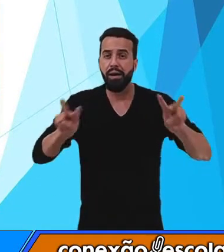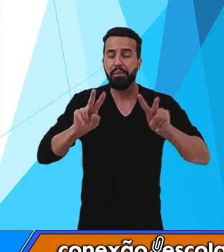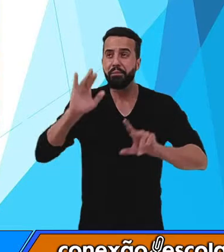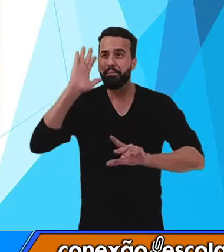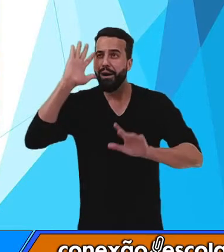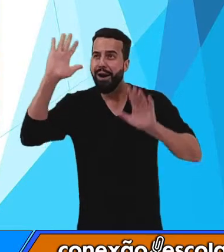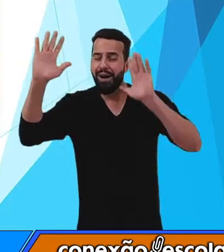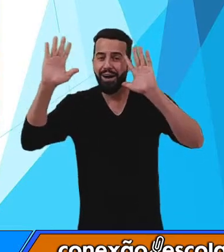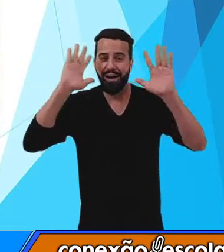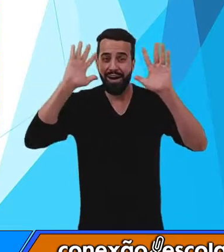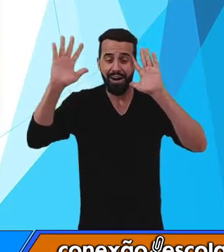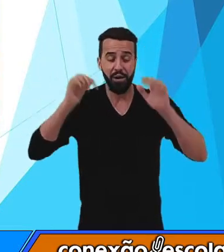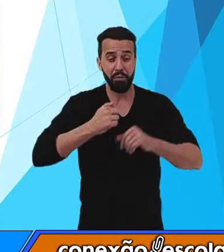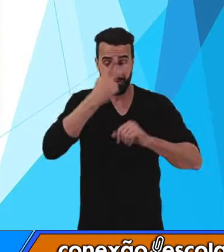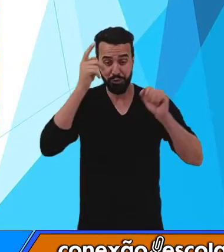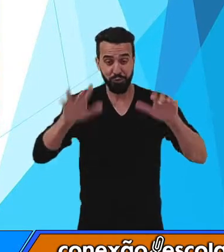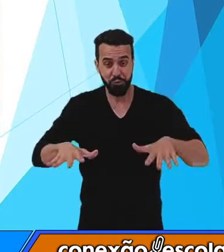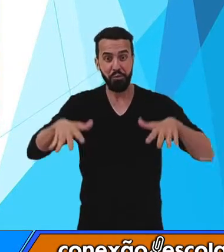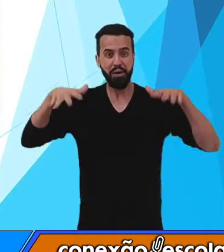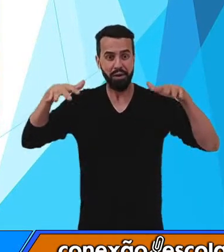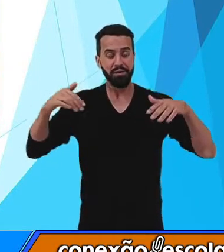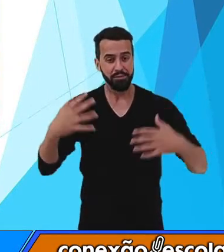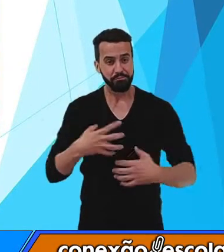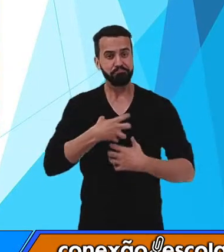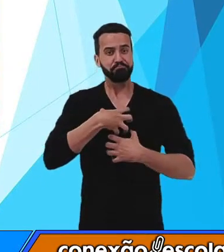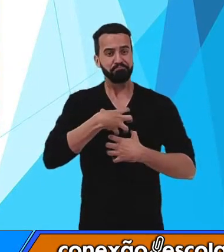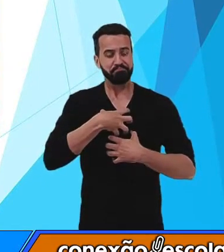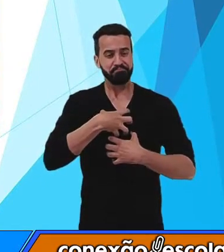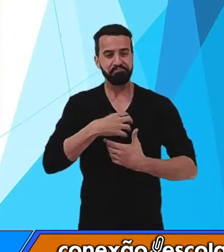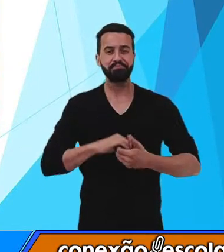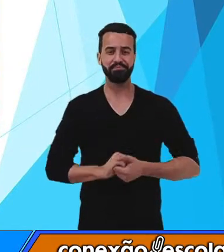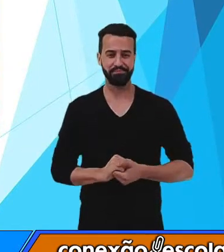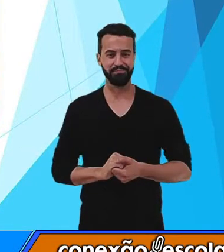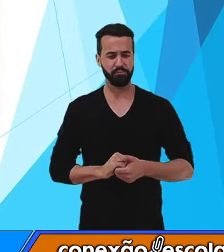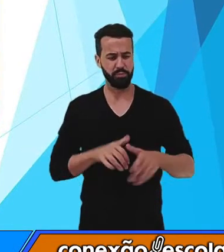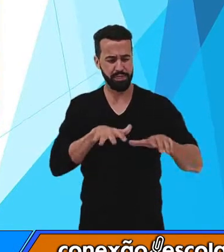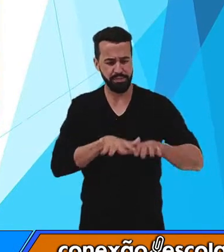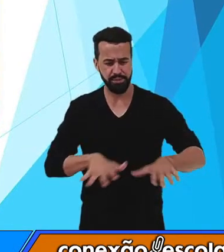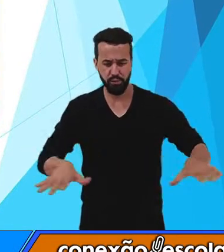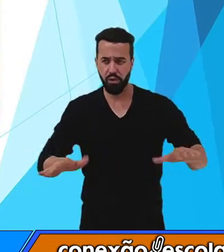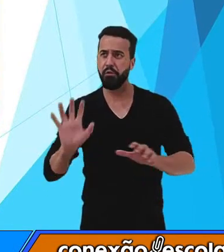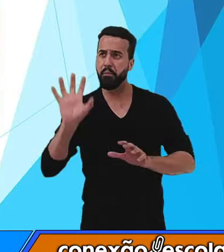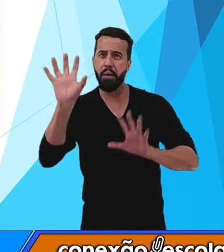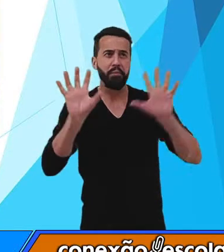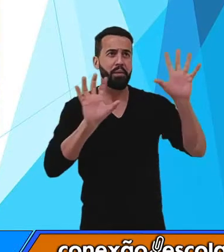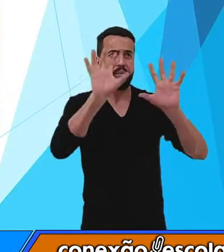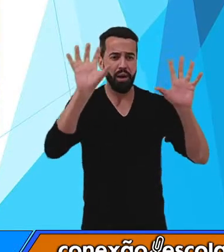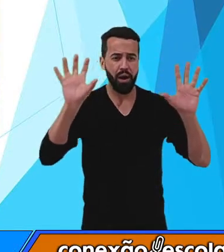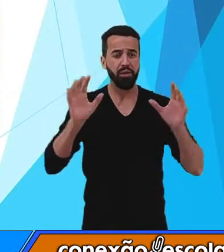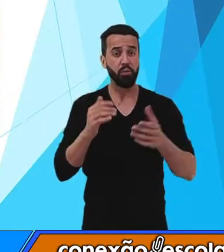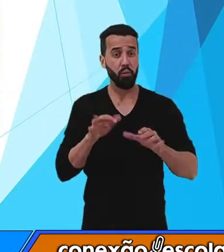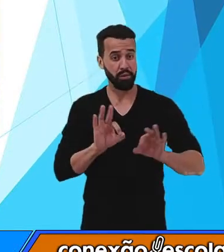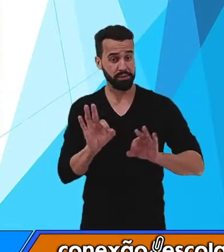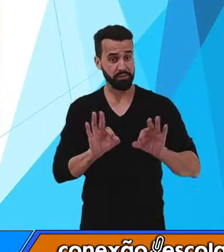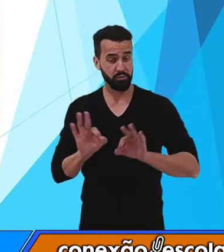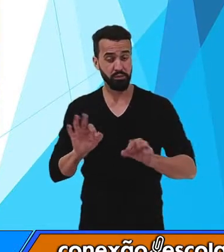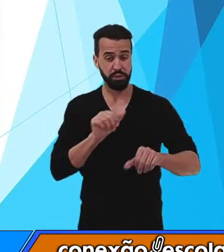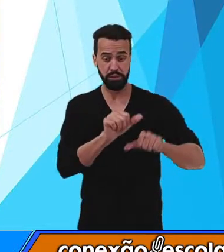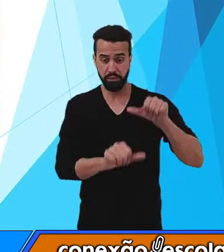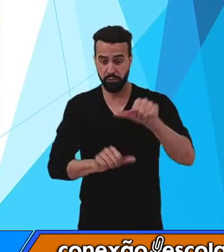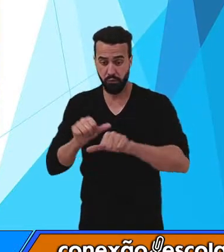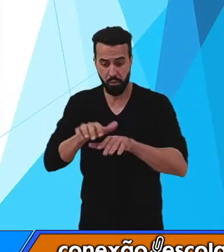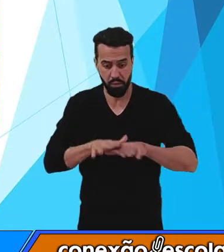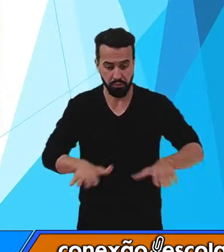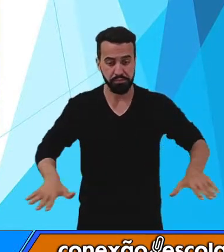o público da representação. A cenografia cria e transforma o espaço